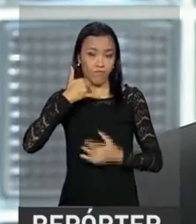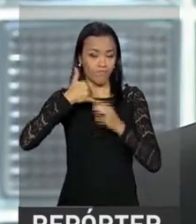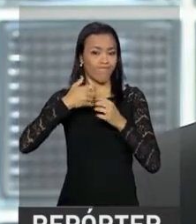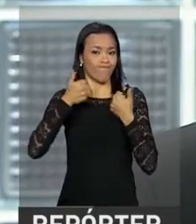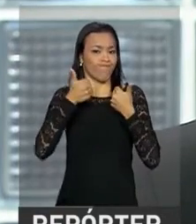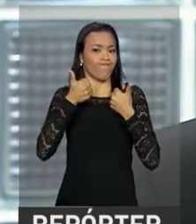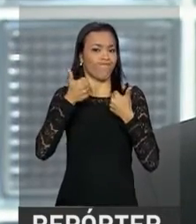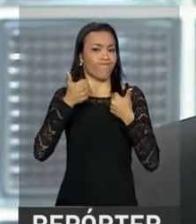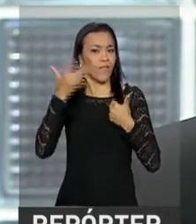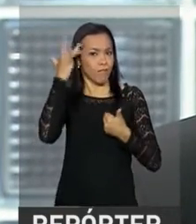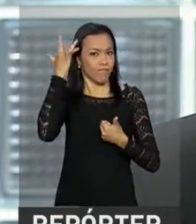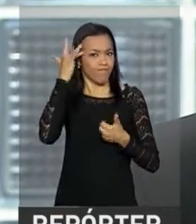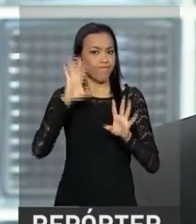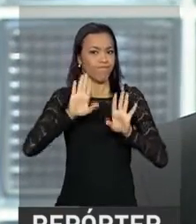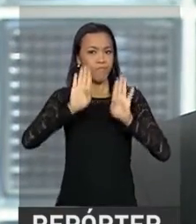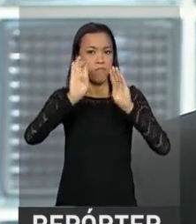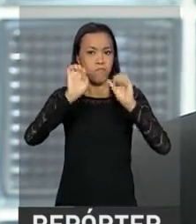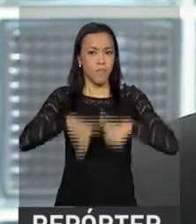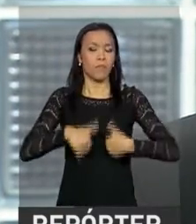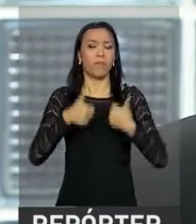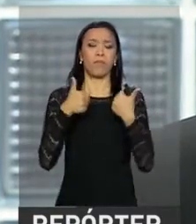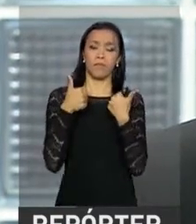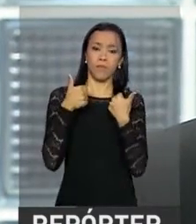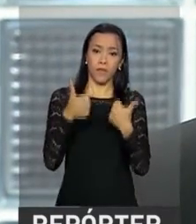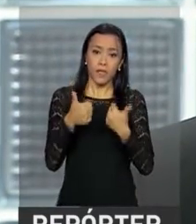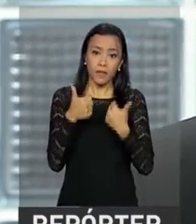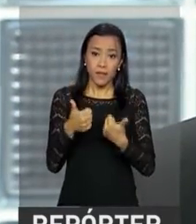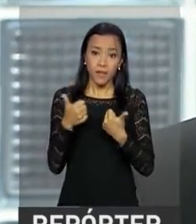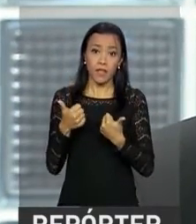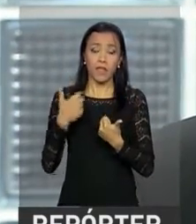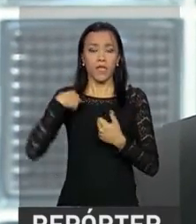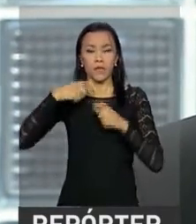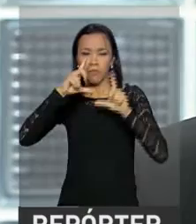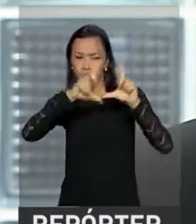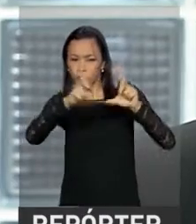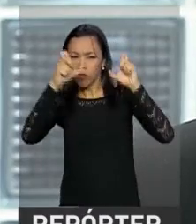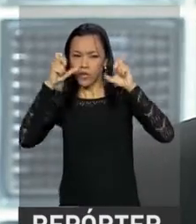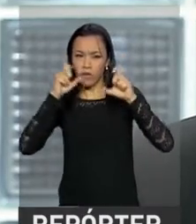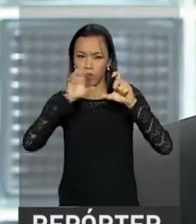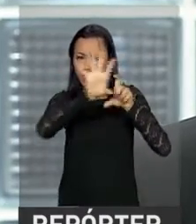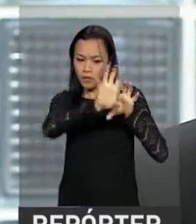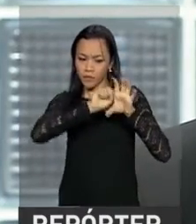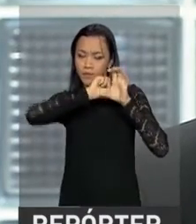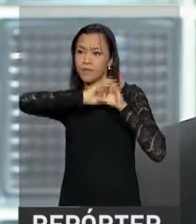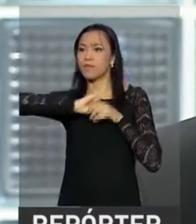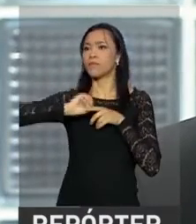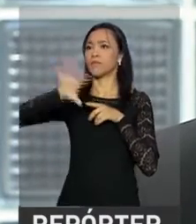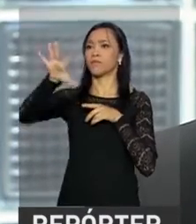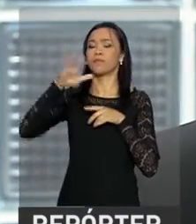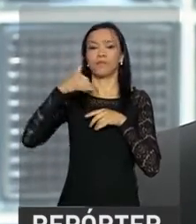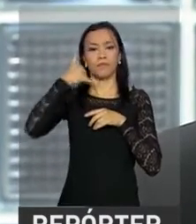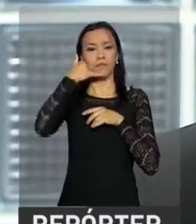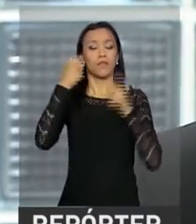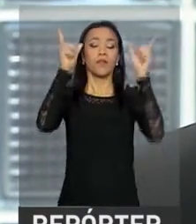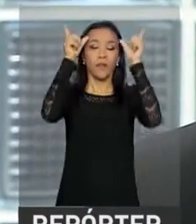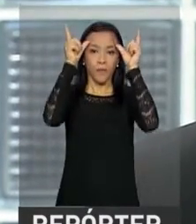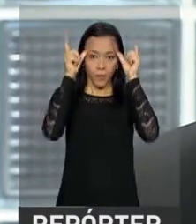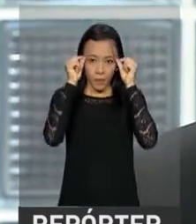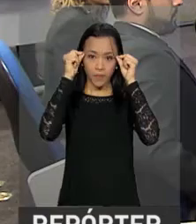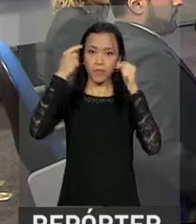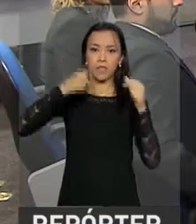falar se pudesse utilizar a rede a rede de dados fotografar enviar de forma tranquila sem